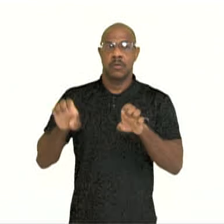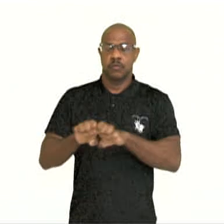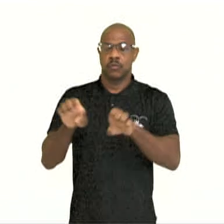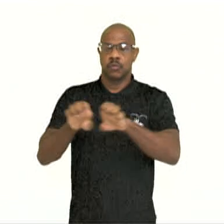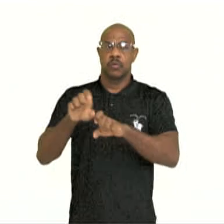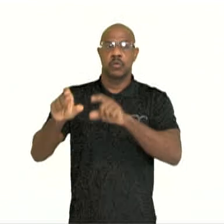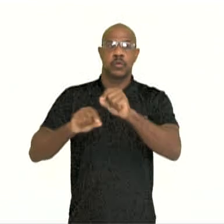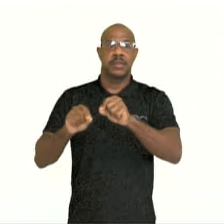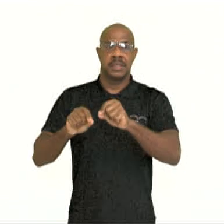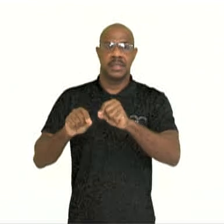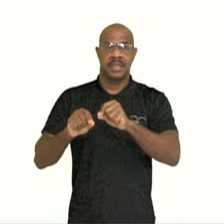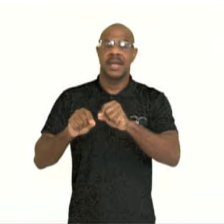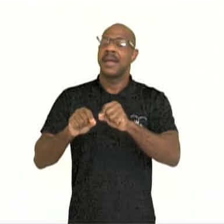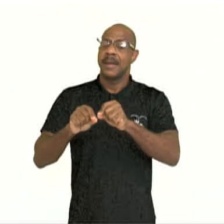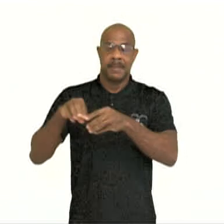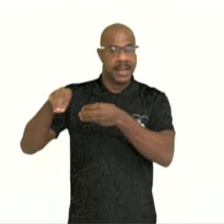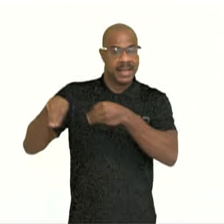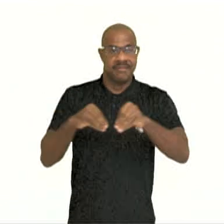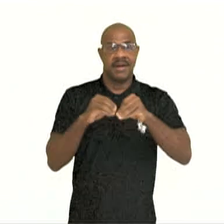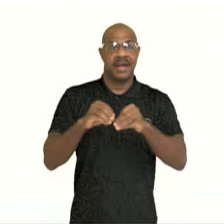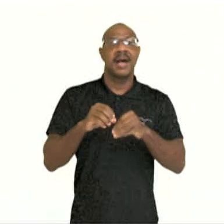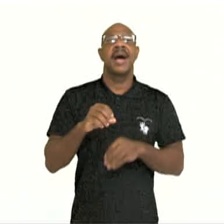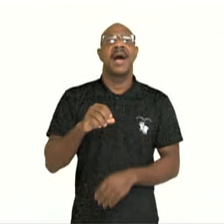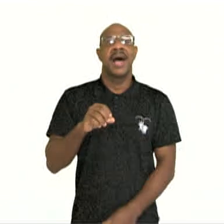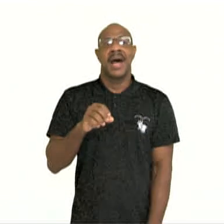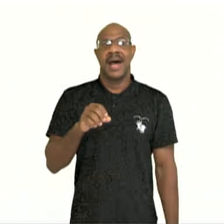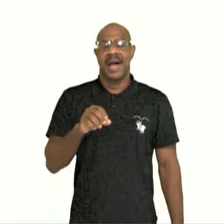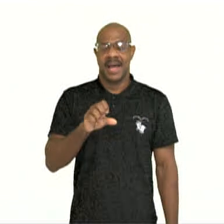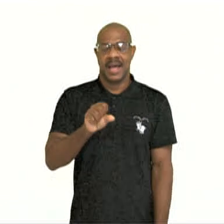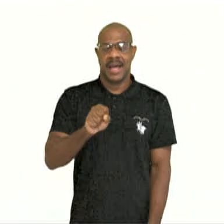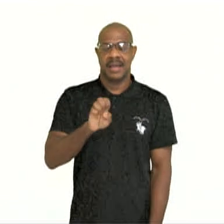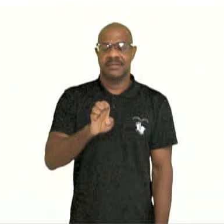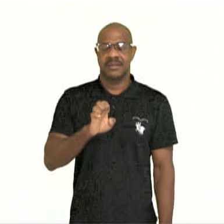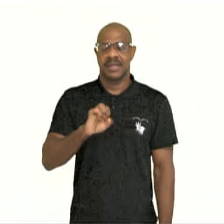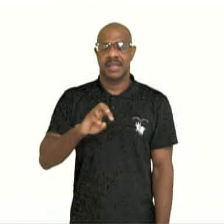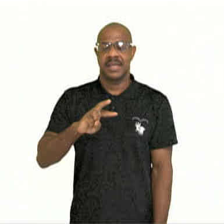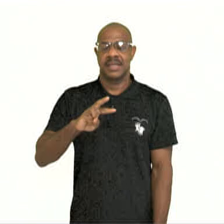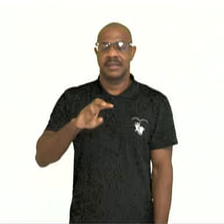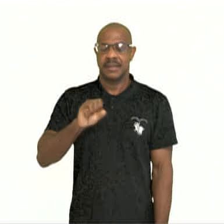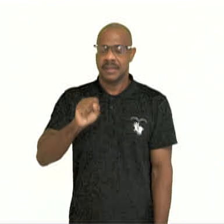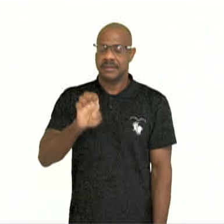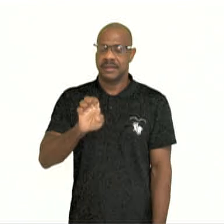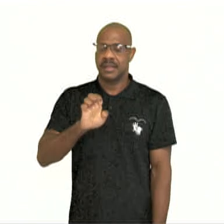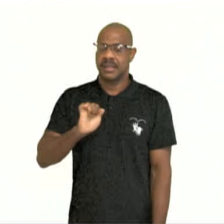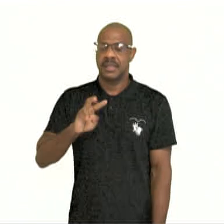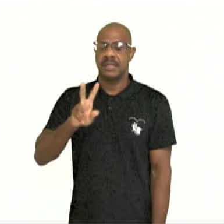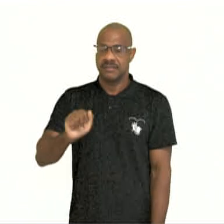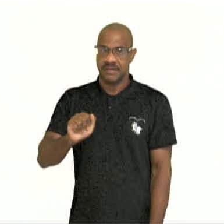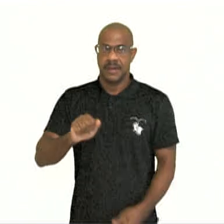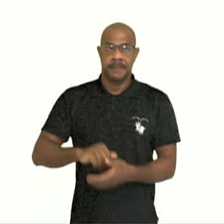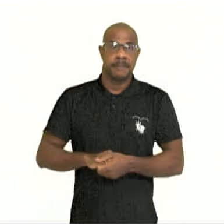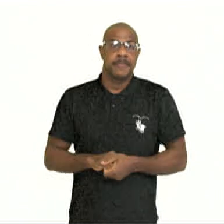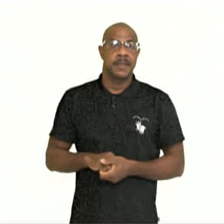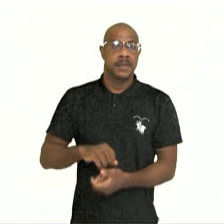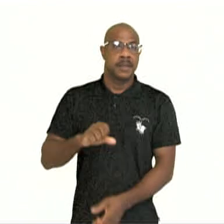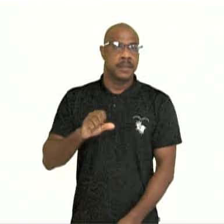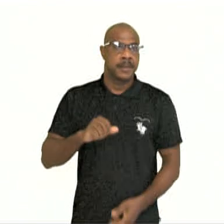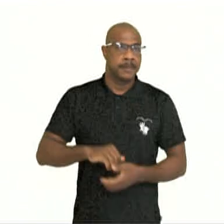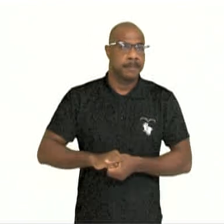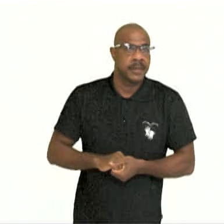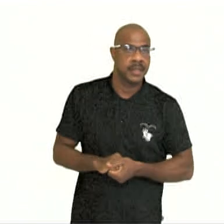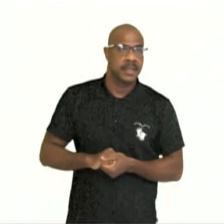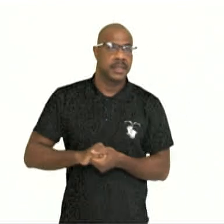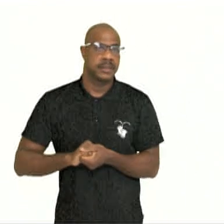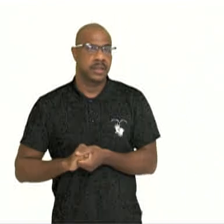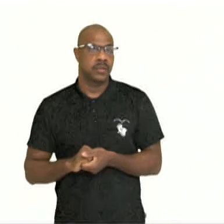por transportar a seiva. No caso do xilema, vai transportar a seiva, né,